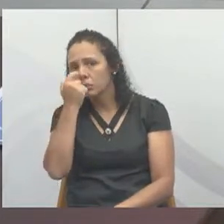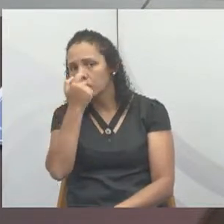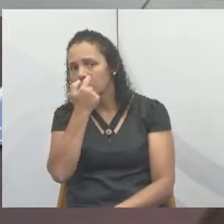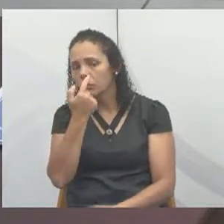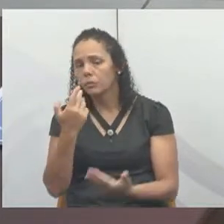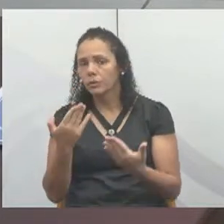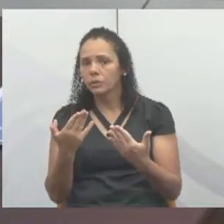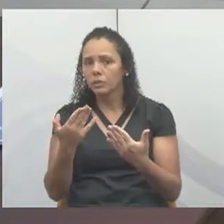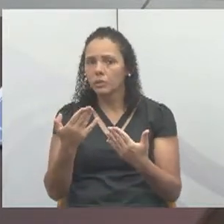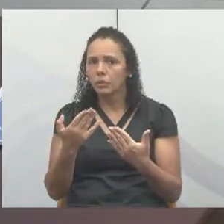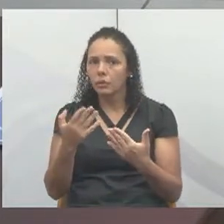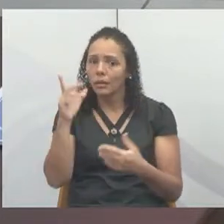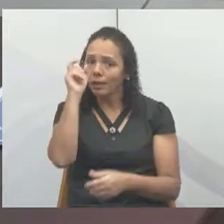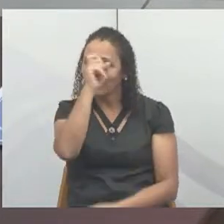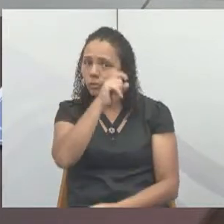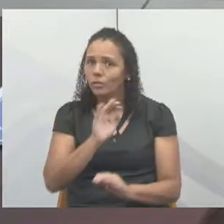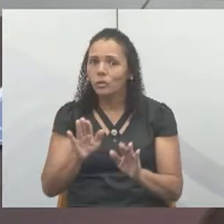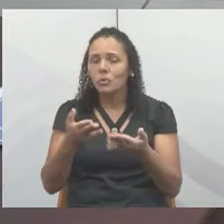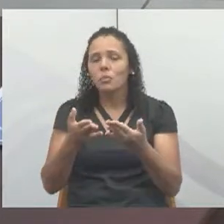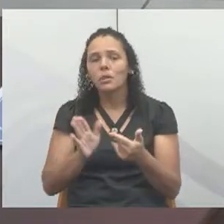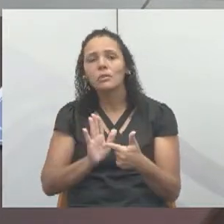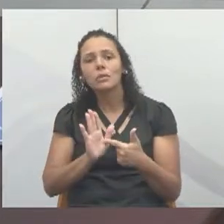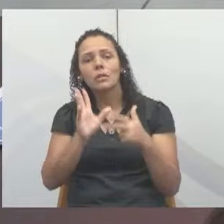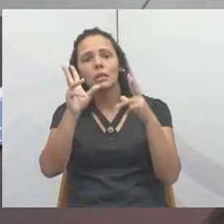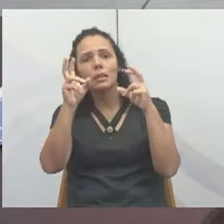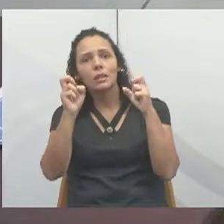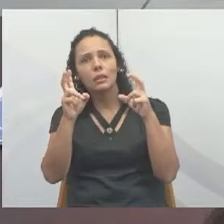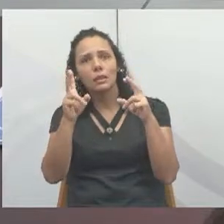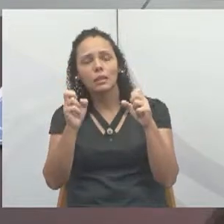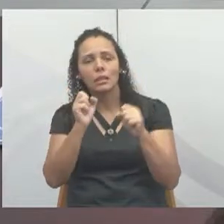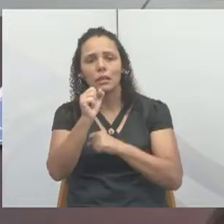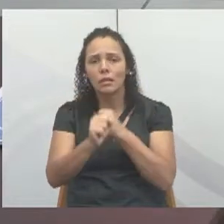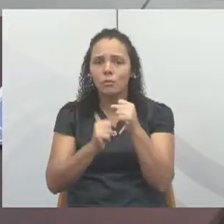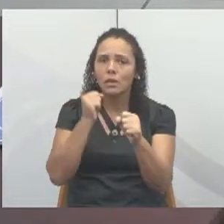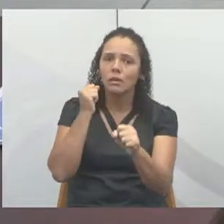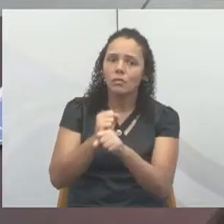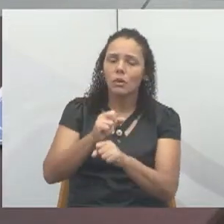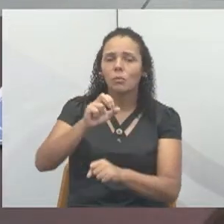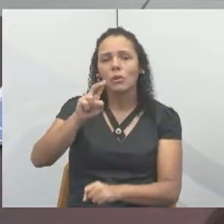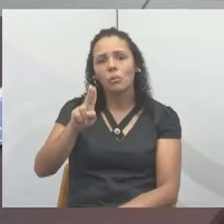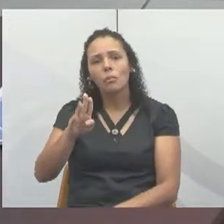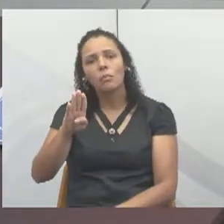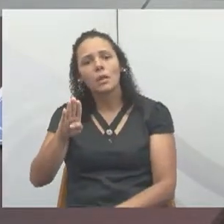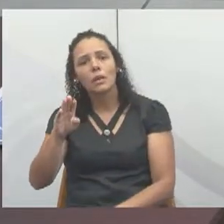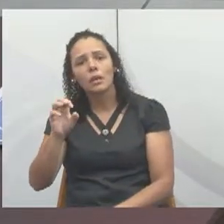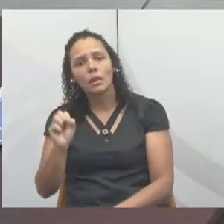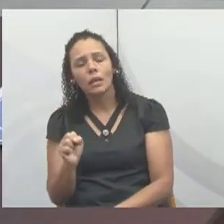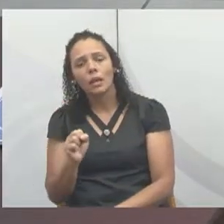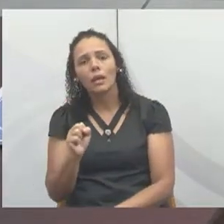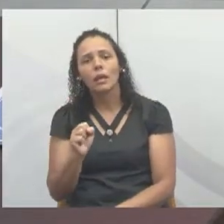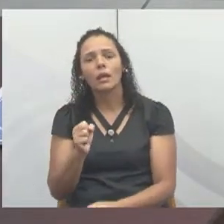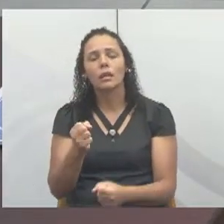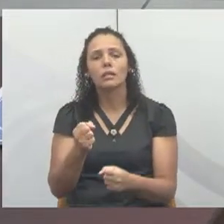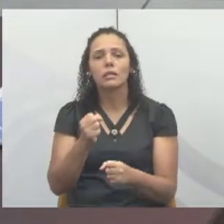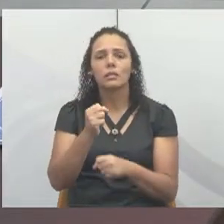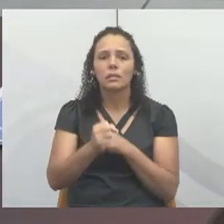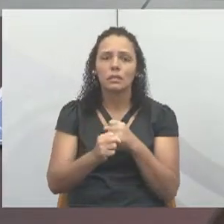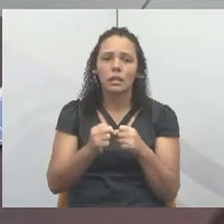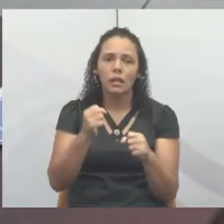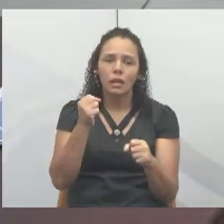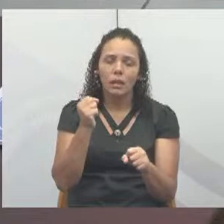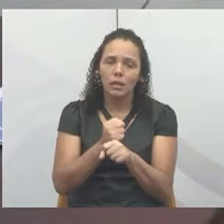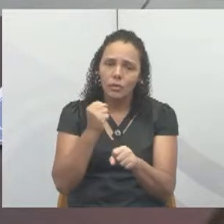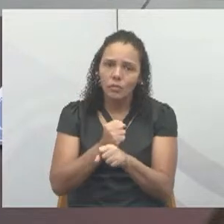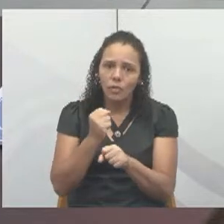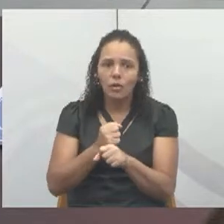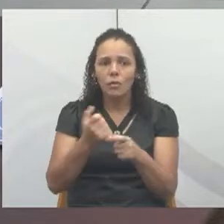é complicado quando você fala em reforma de UBS, reforma de espaço da saúde,